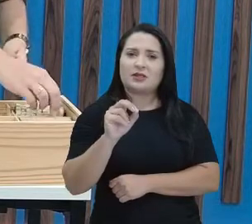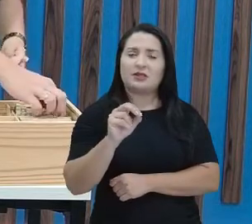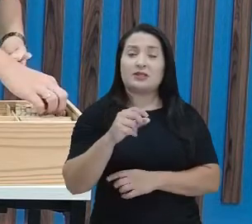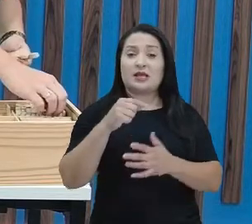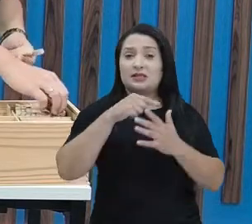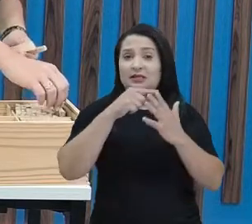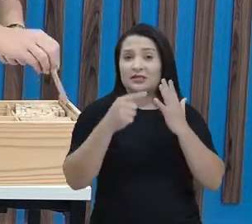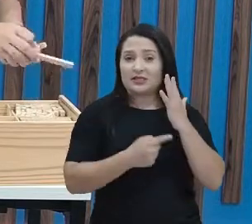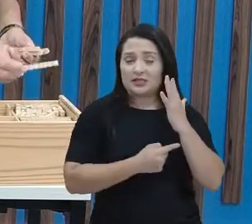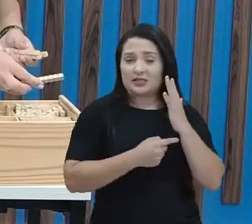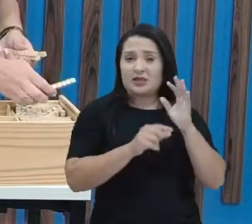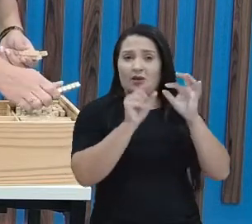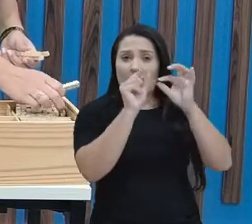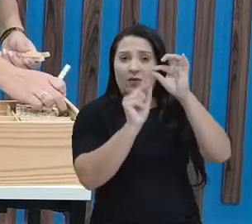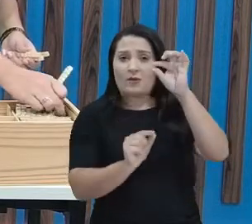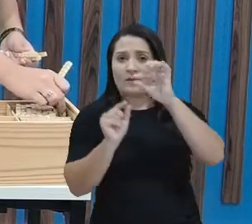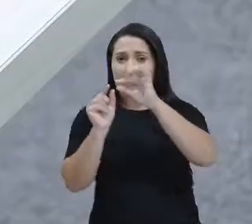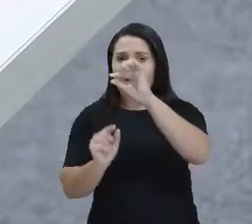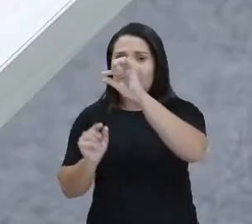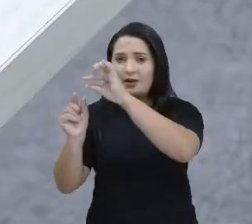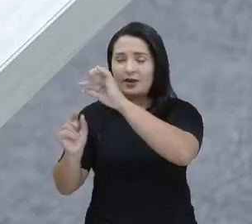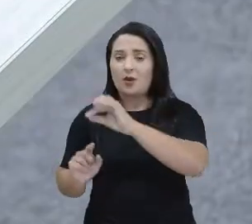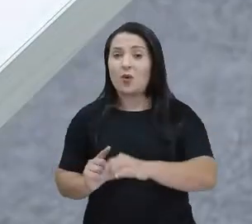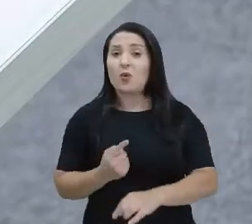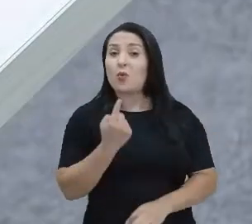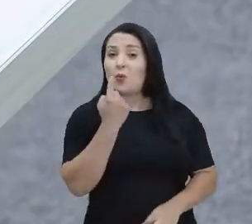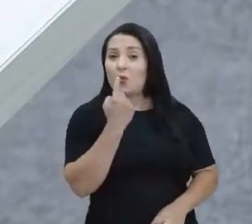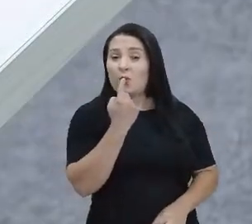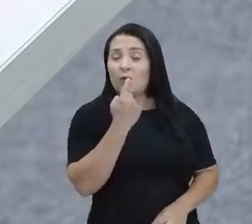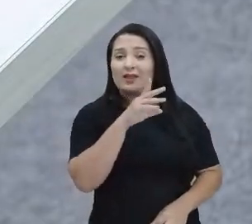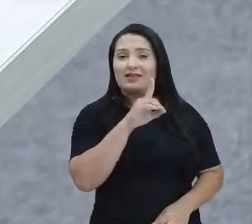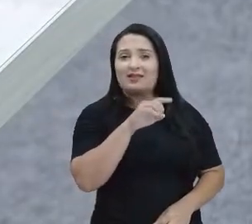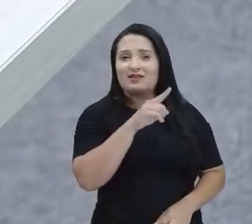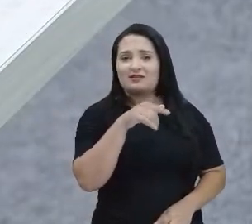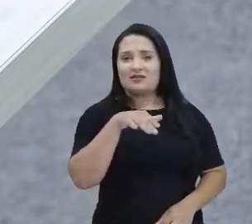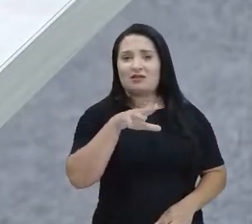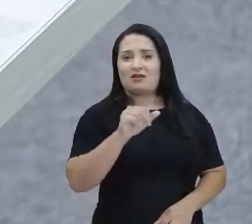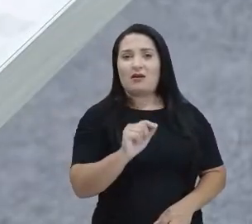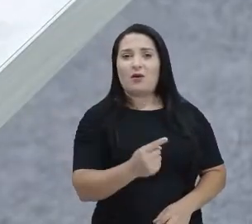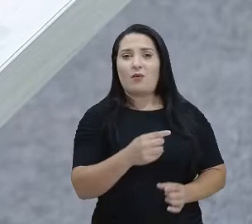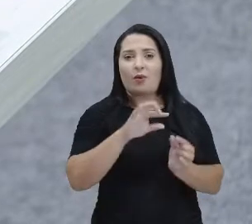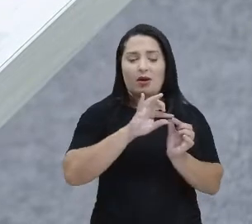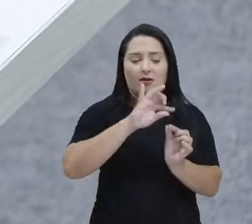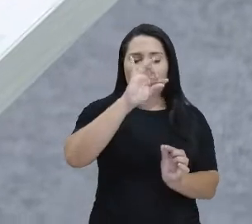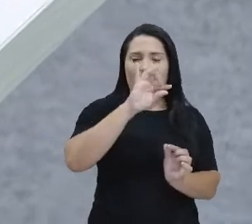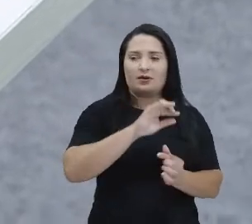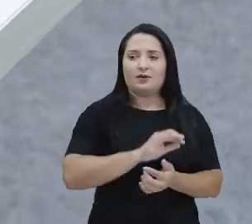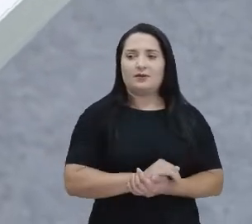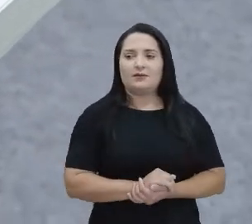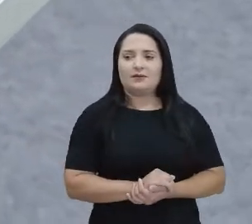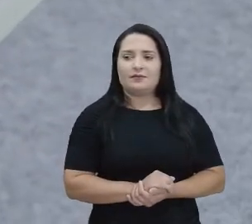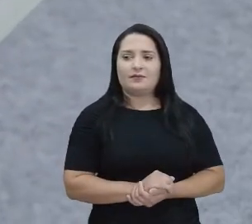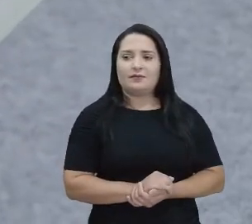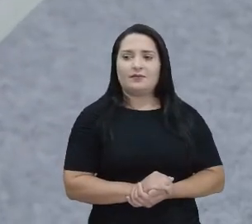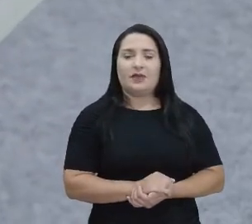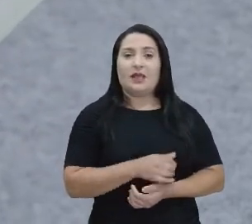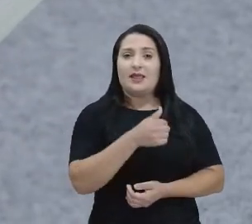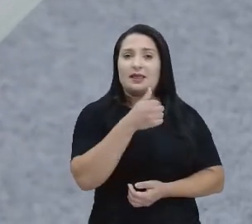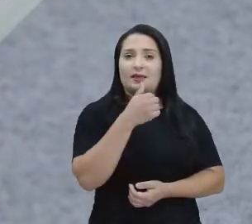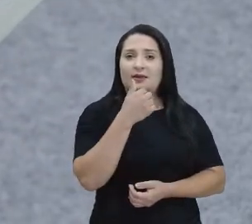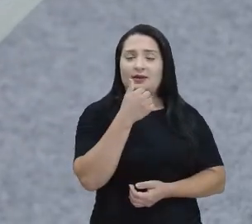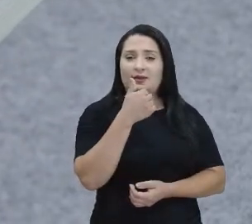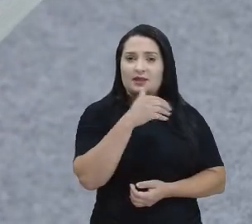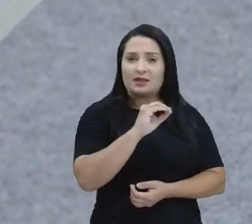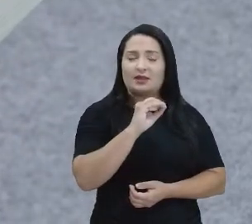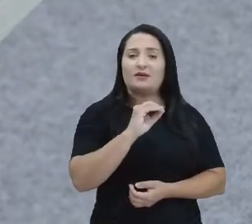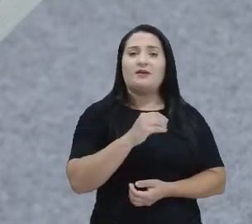barrinhas. Isso. Porque uma dezena é uma barrinha. Isso. É isso? Aí aqui, ó. Contando de 10 em 10. Olha o padrão. De 10 em 10.